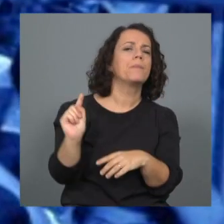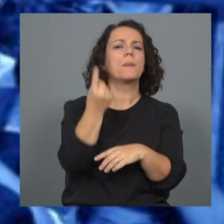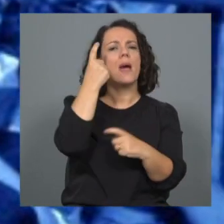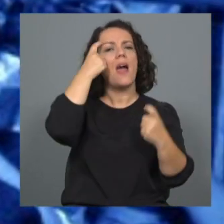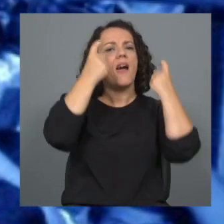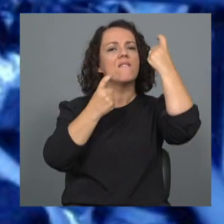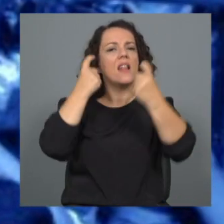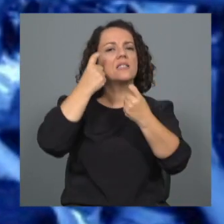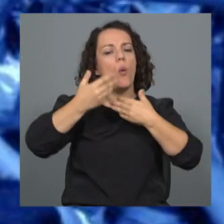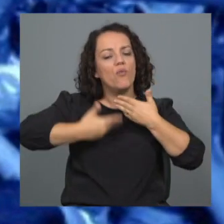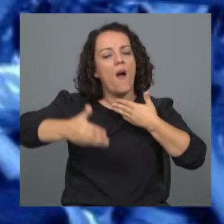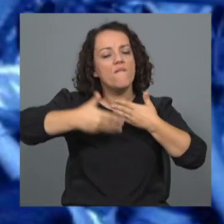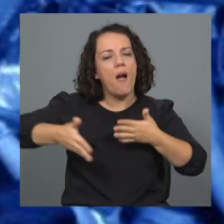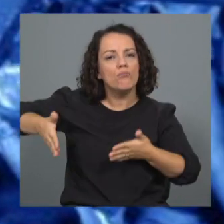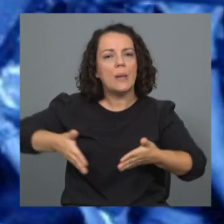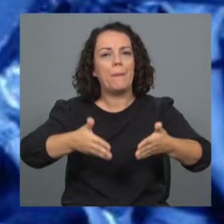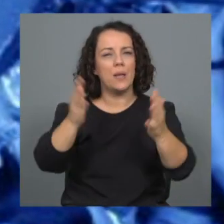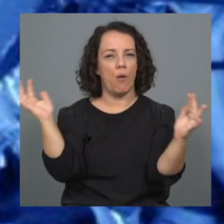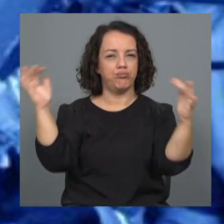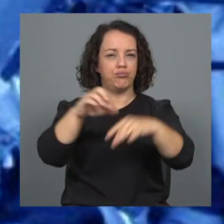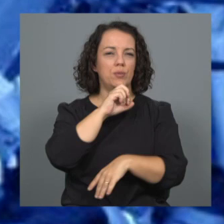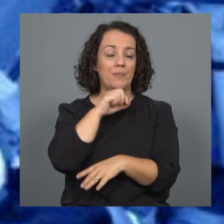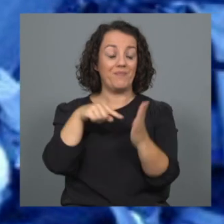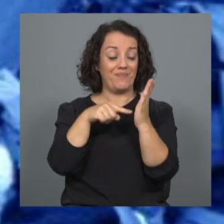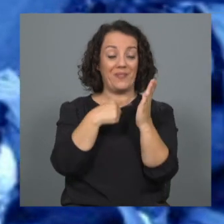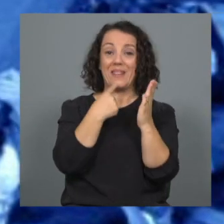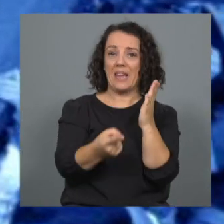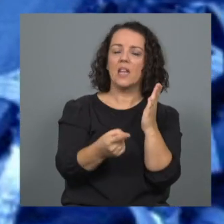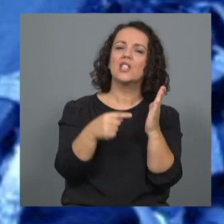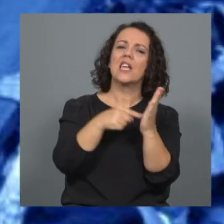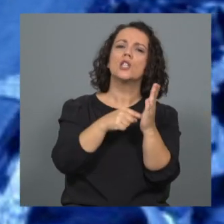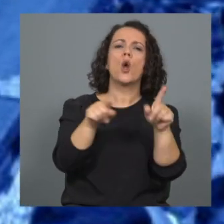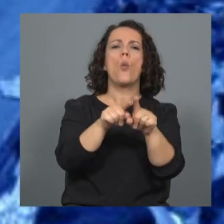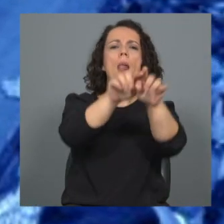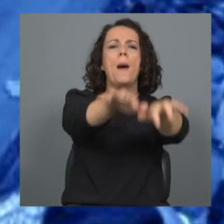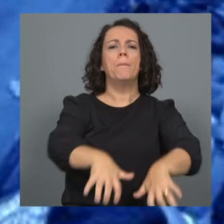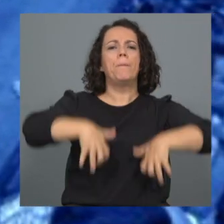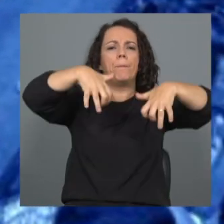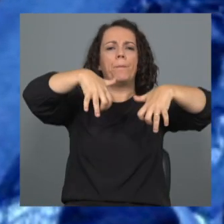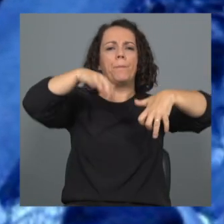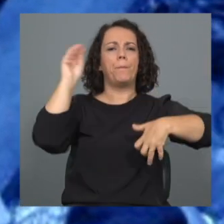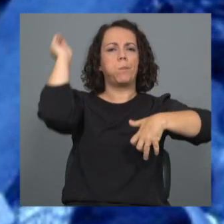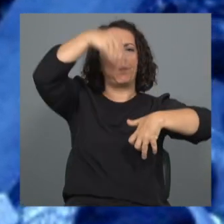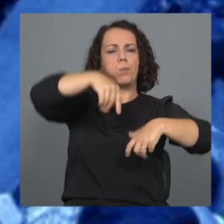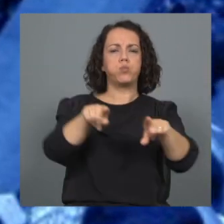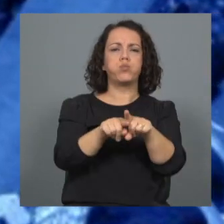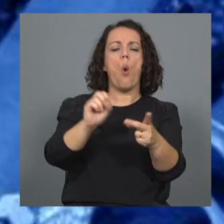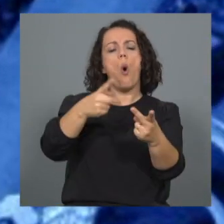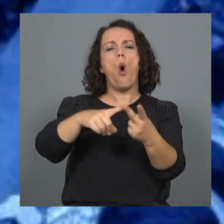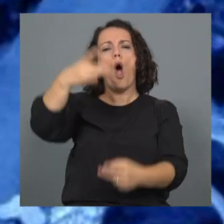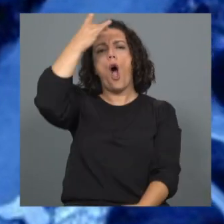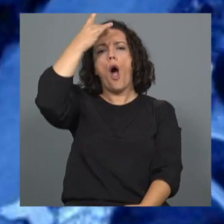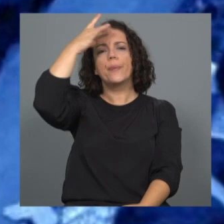percurso do sínodo, ele disse que o sínodo não é um parlamento, nem é uma sondagem de opinião, mas é